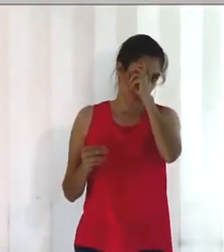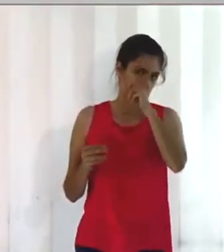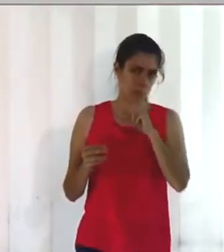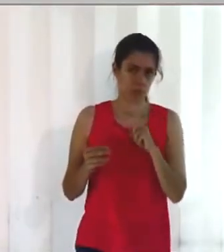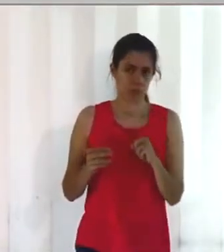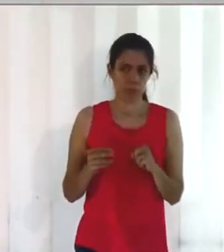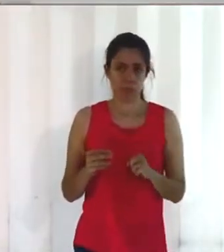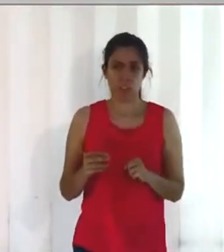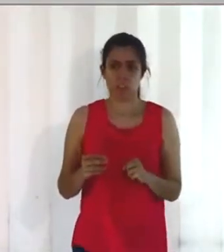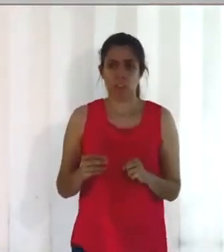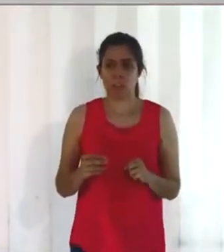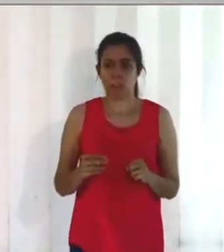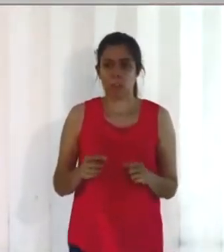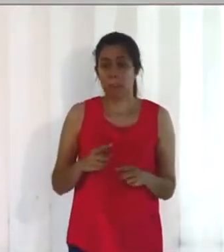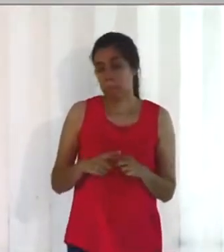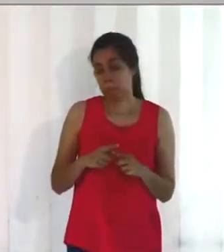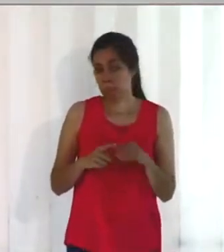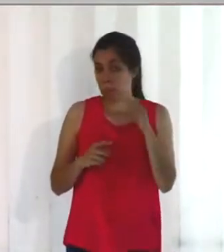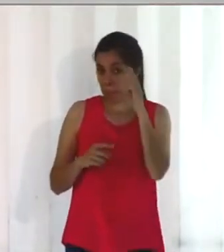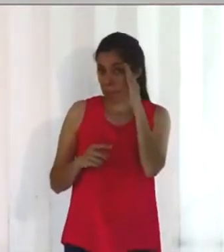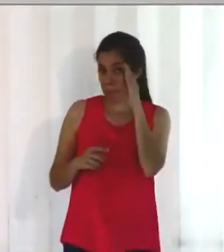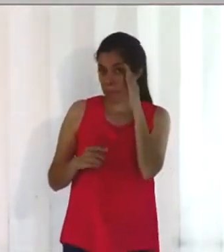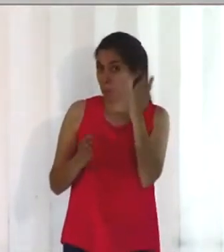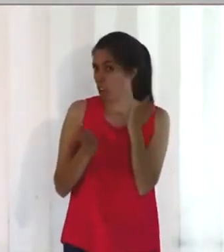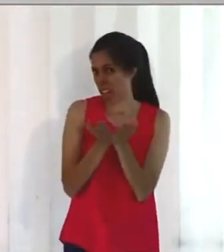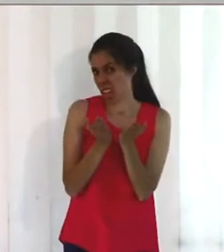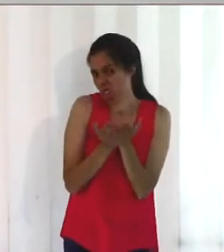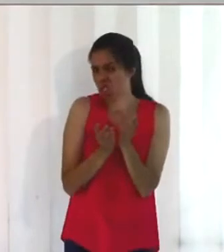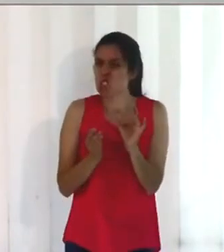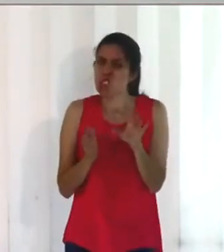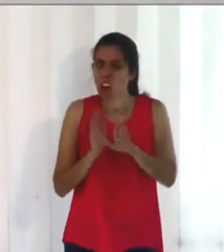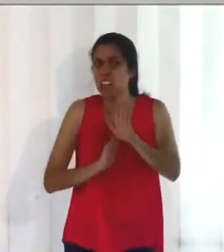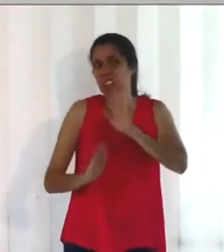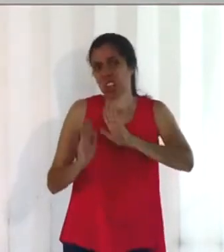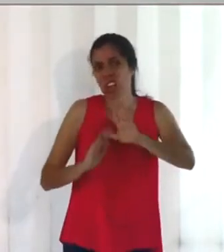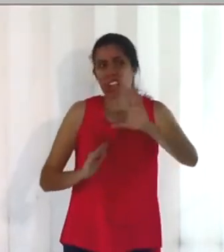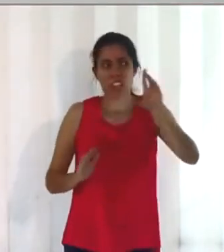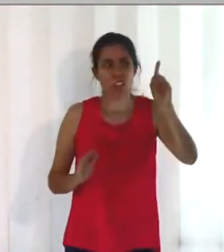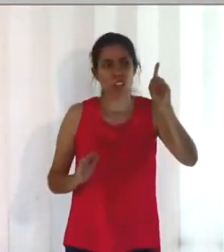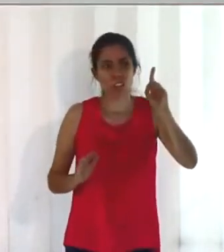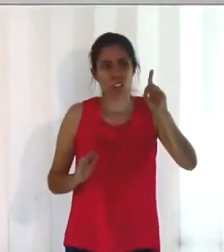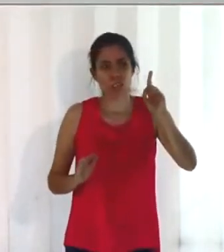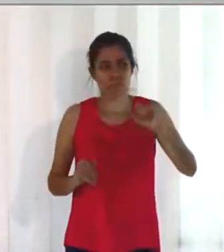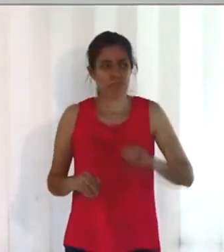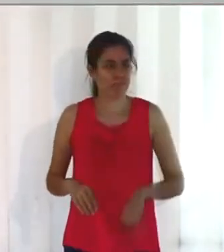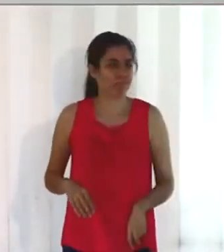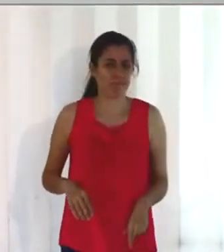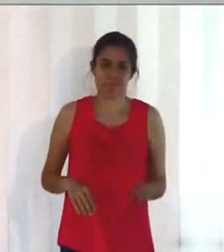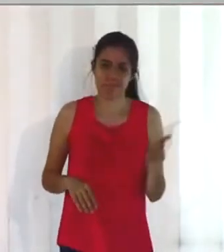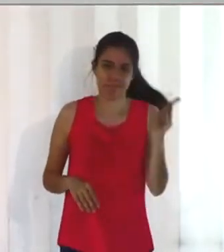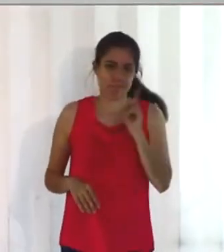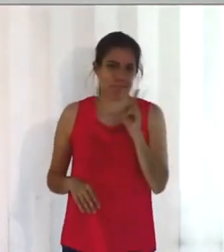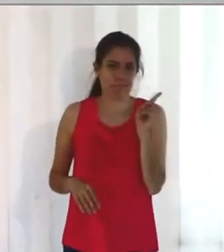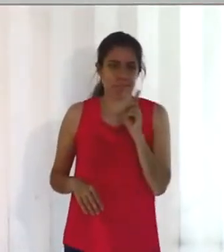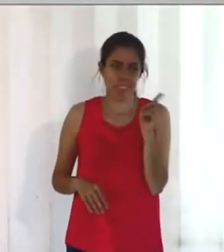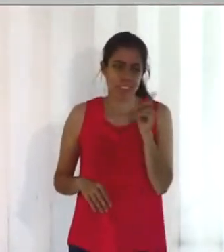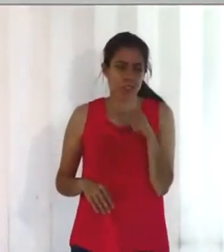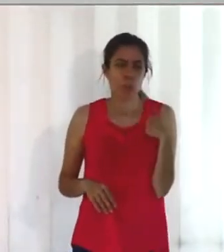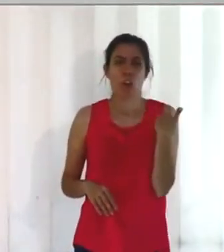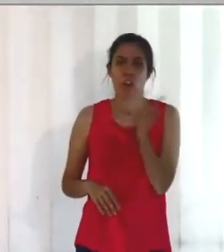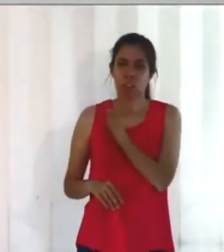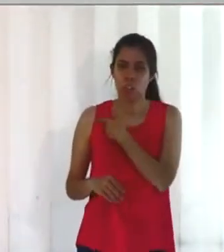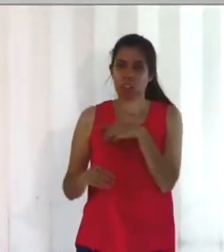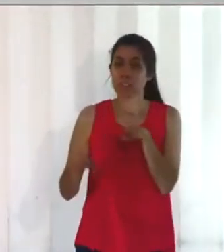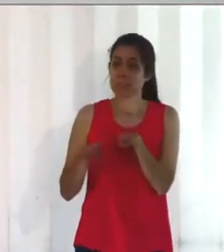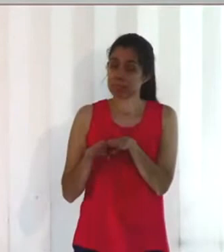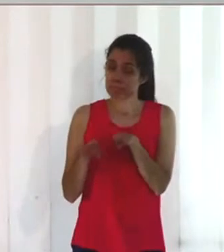imagens, nada, ele adora só a Deus, né? Mas, irmãos, deixa eu dizer de uma maneira simples, humilde, procurando ser cuidadoso